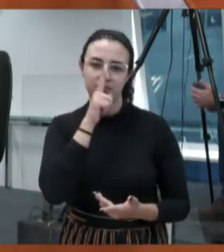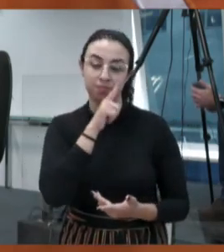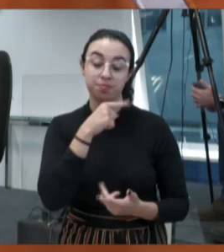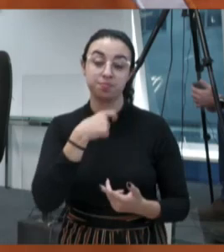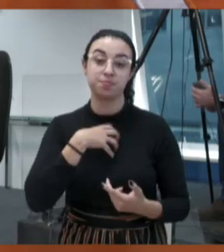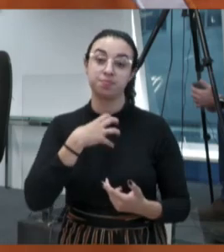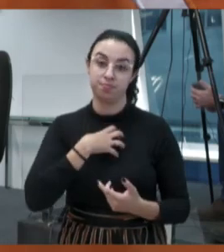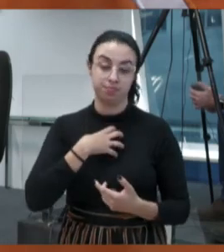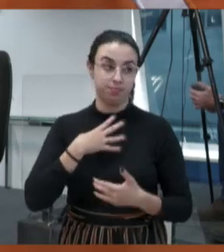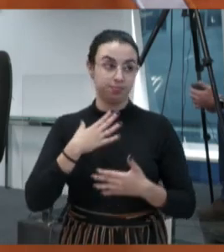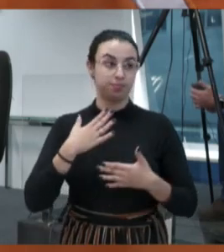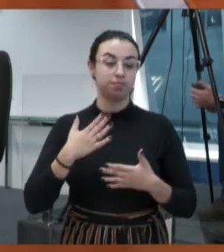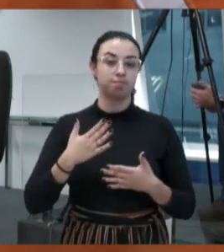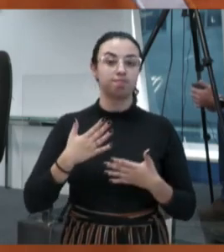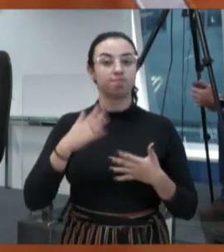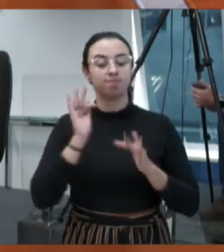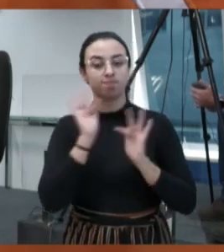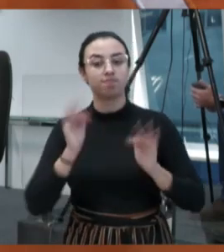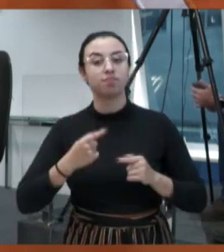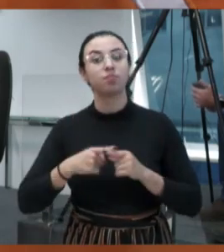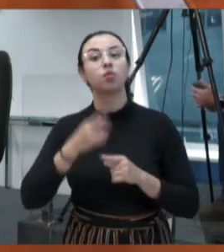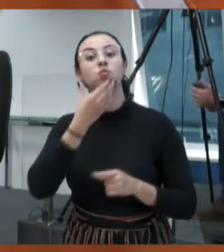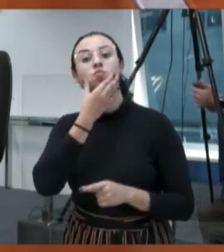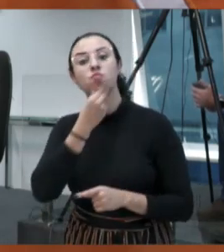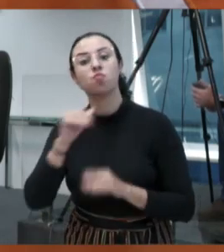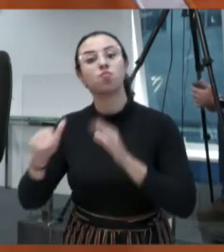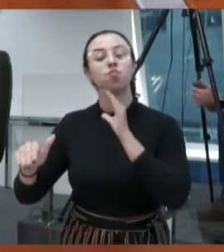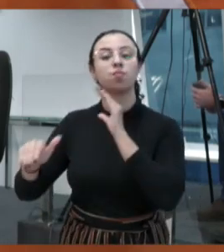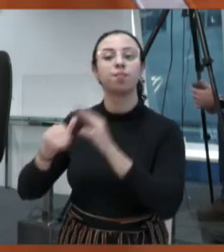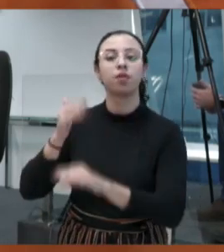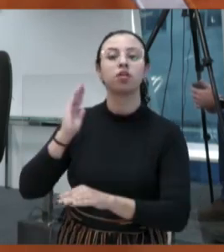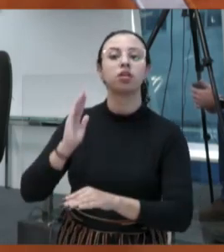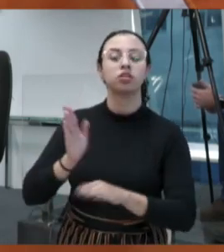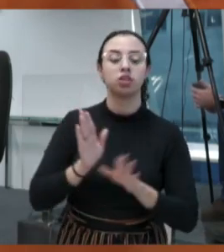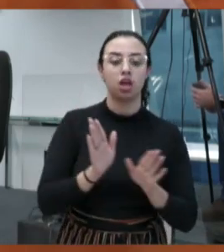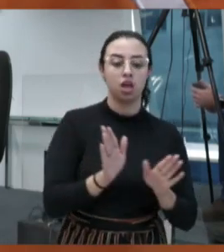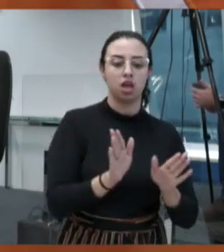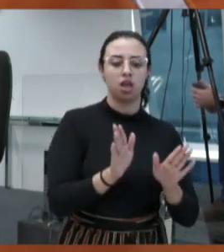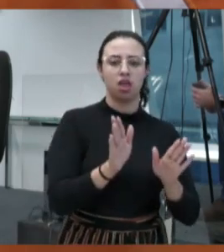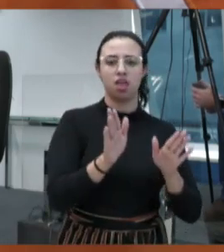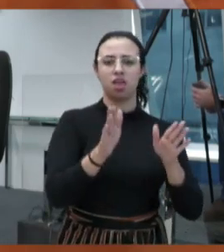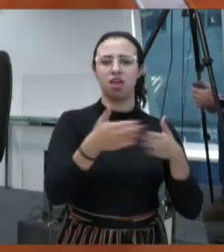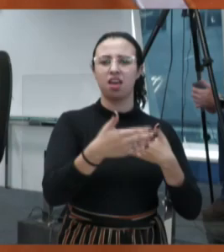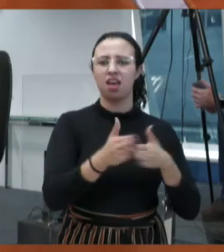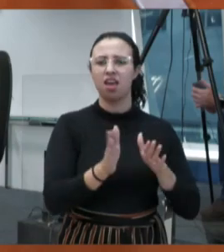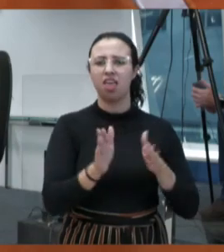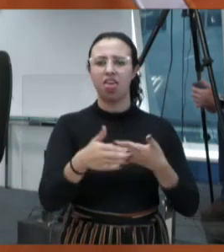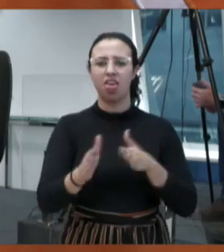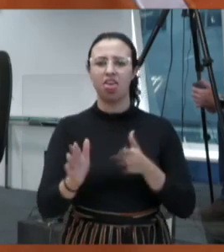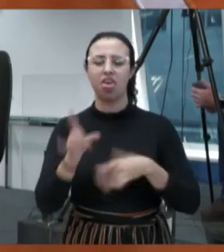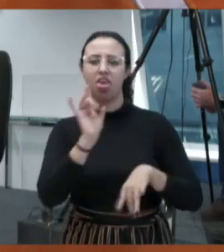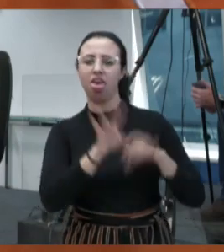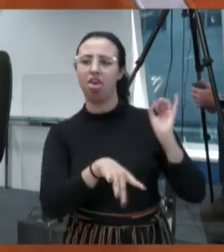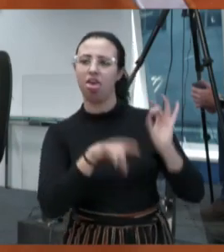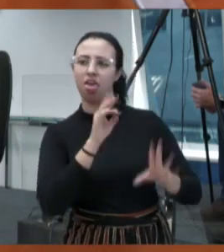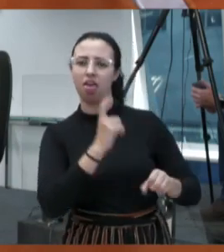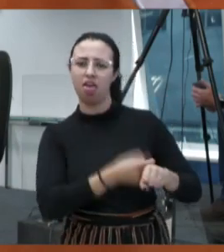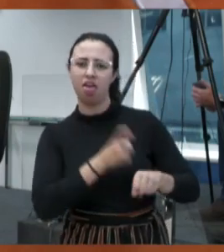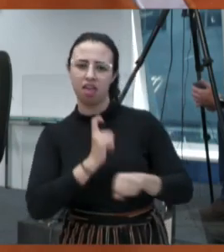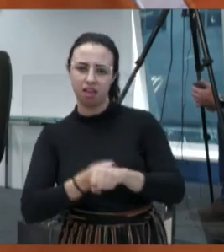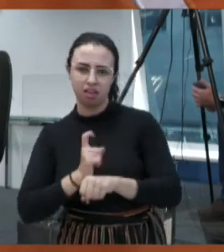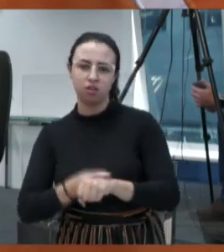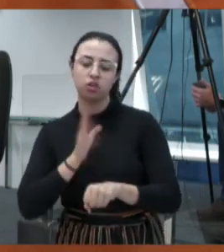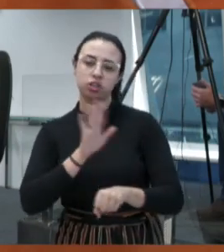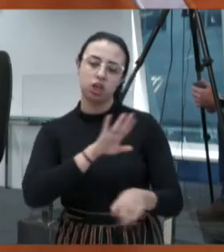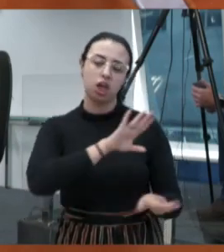Rodrigo enviou uma equipe lá, foi retirado, né, esse pedaço de concreto lá da ponte. Espero que agora, né,